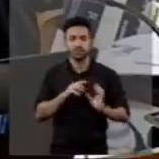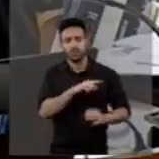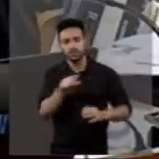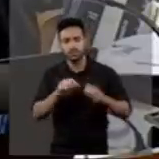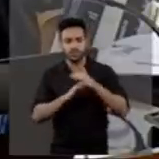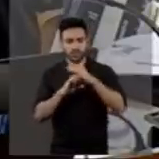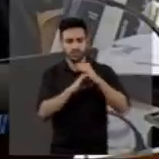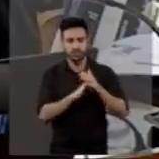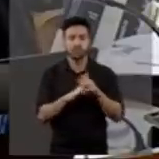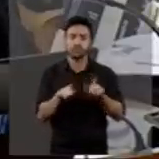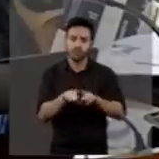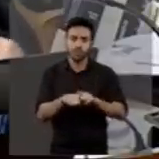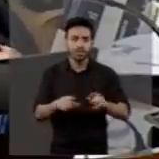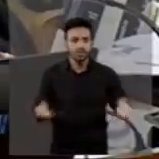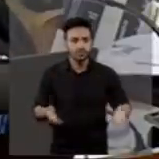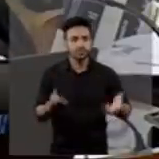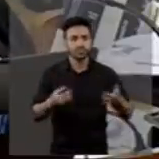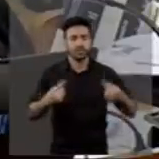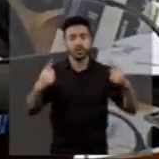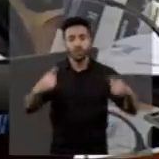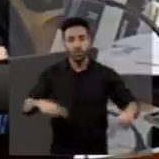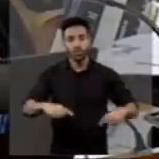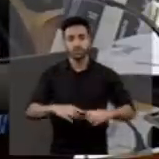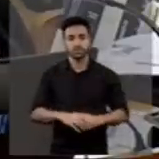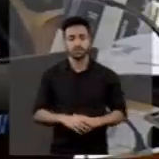e a livre concorrência. Agora,